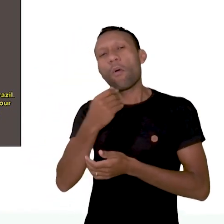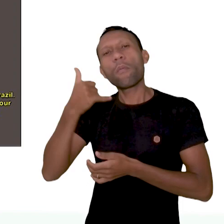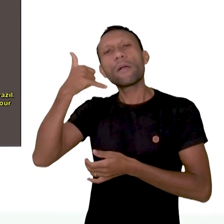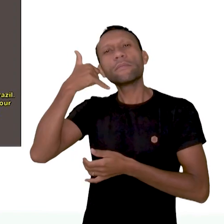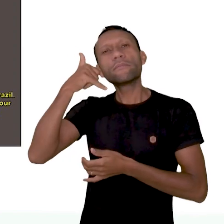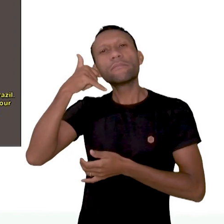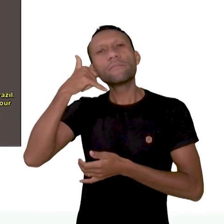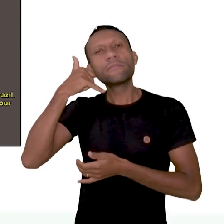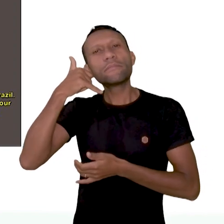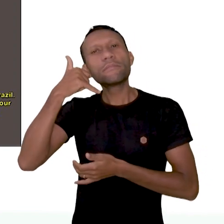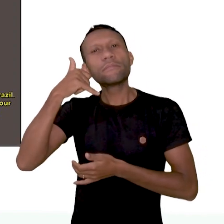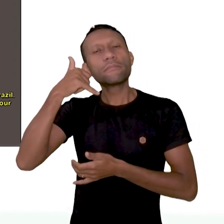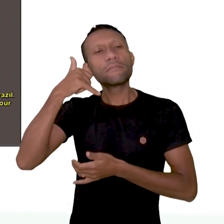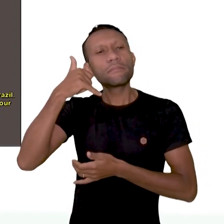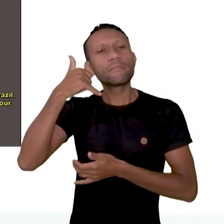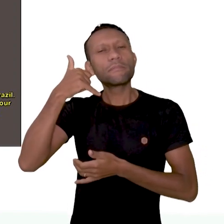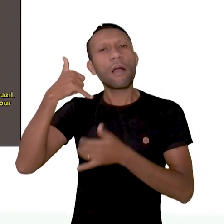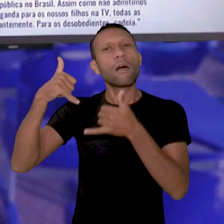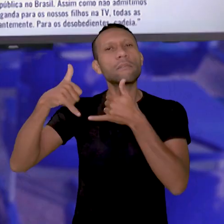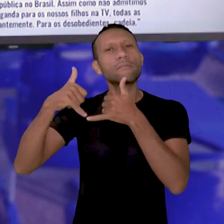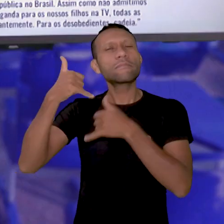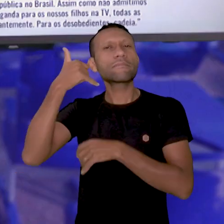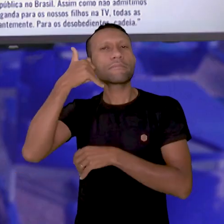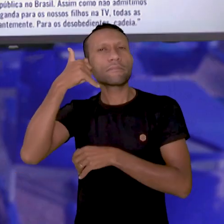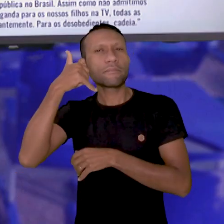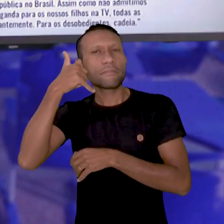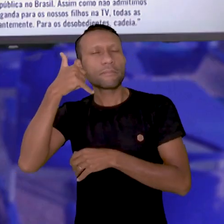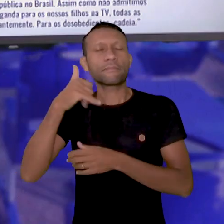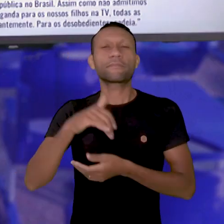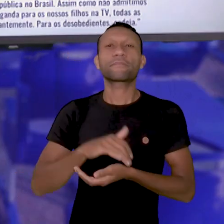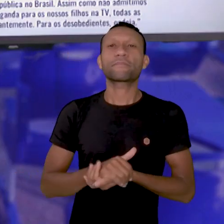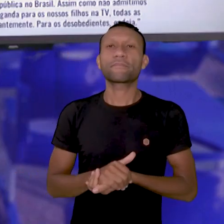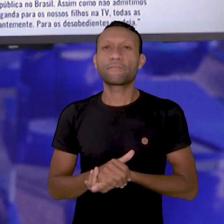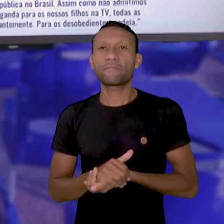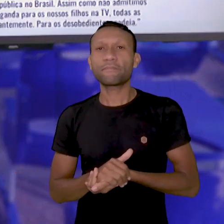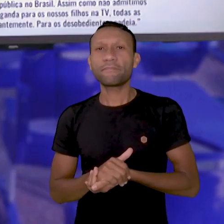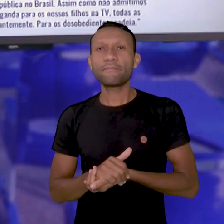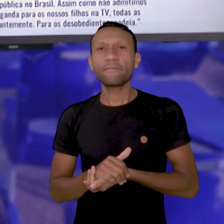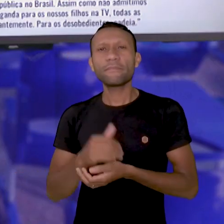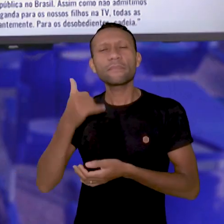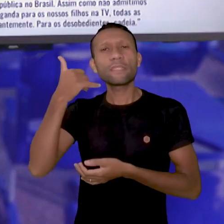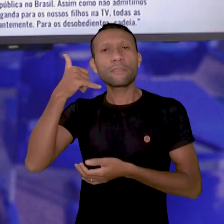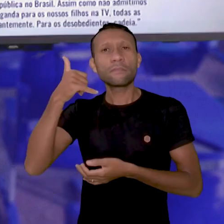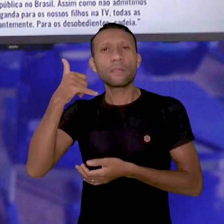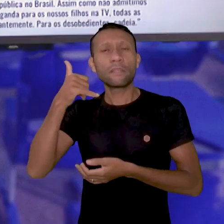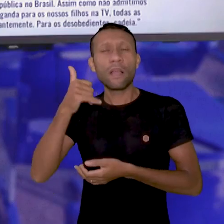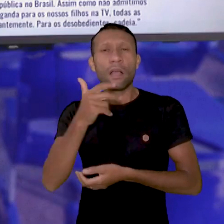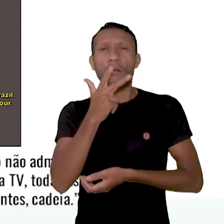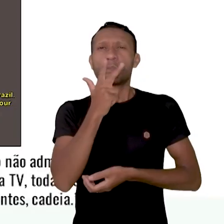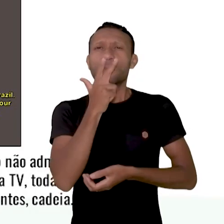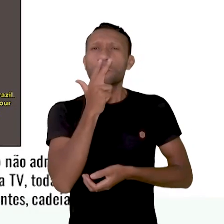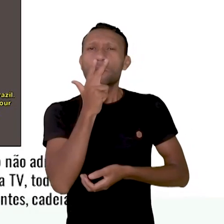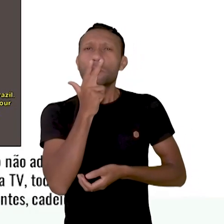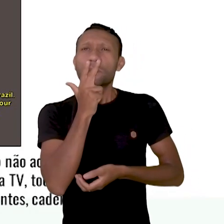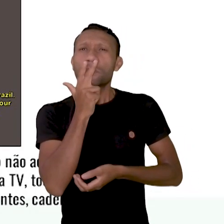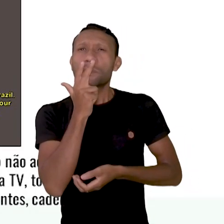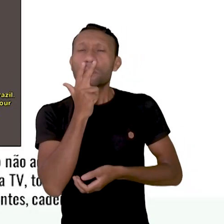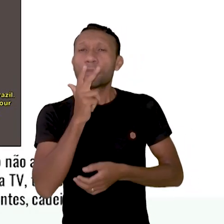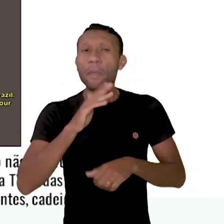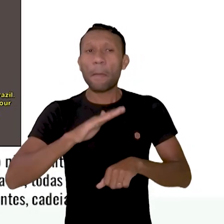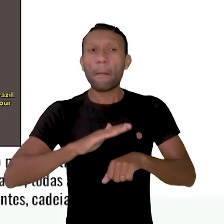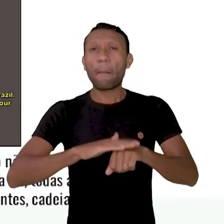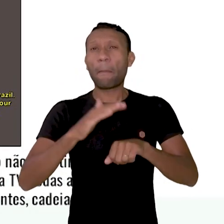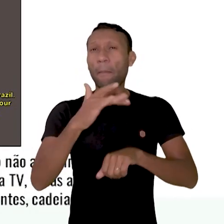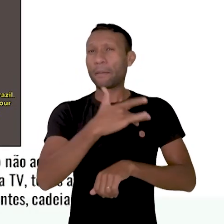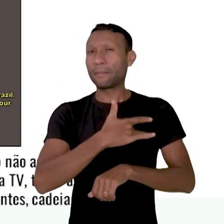ele diz o seguinte, né? Quem está falando no telefone é uma pessoa chamada Drauzio e ele diz o seguinte: o fumo é o mais grave problema de